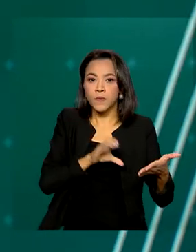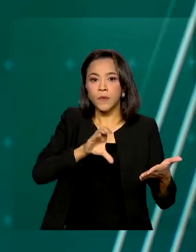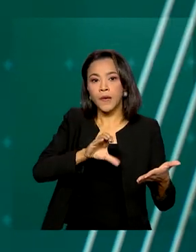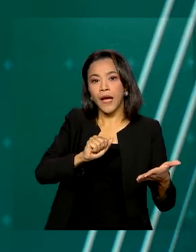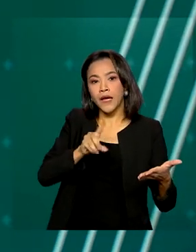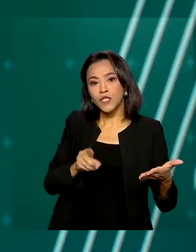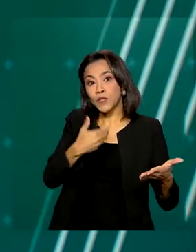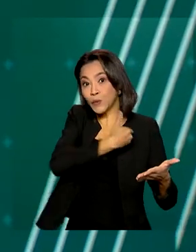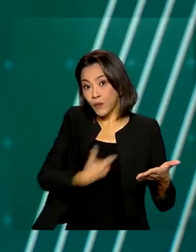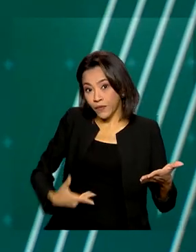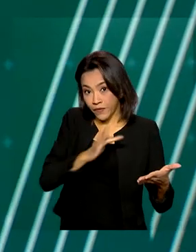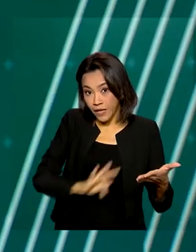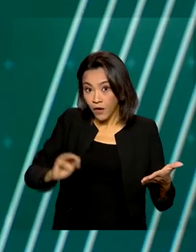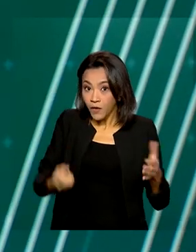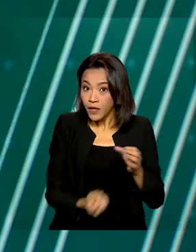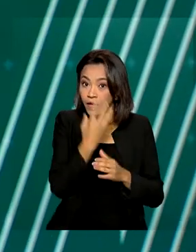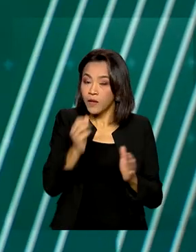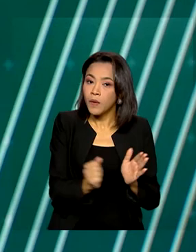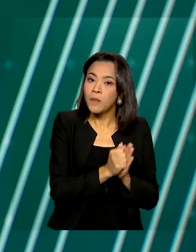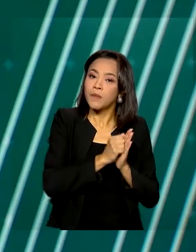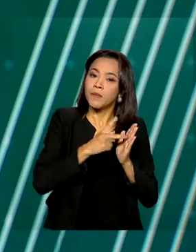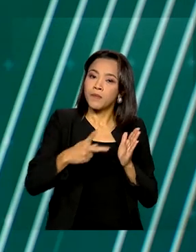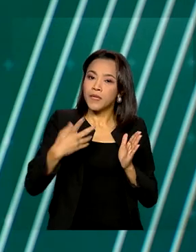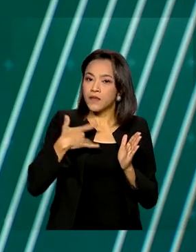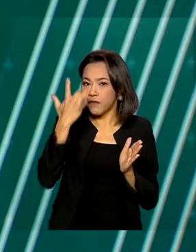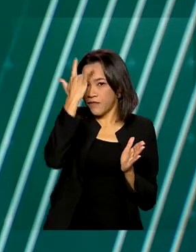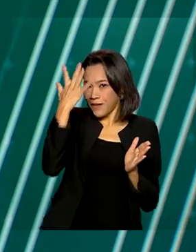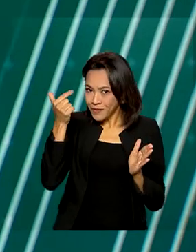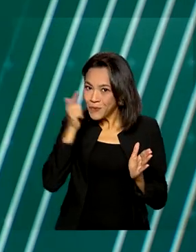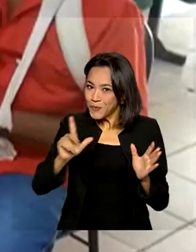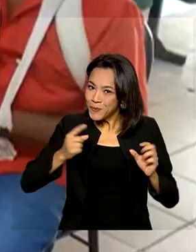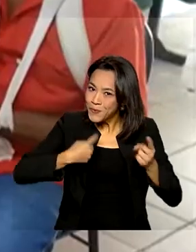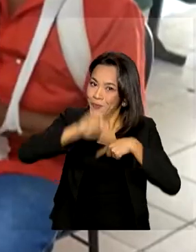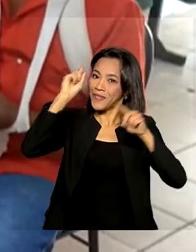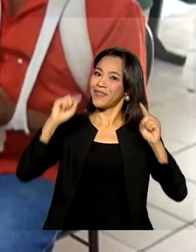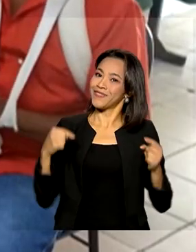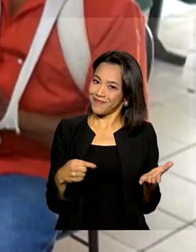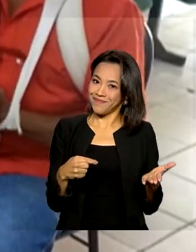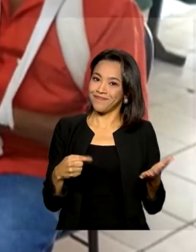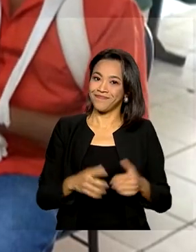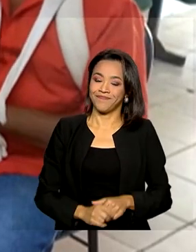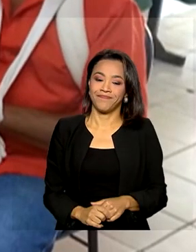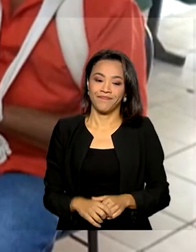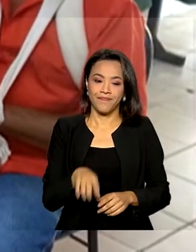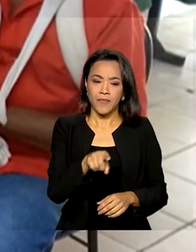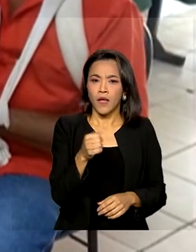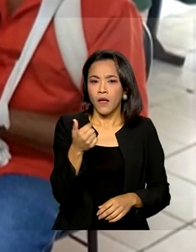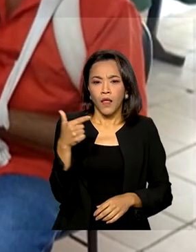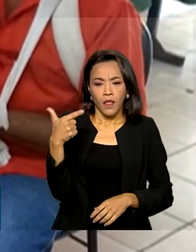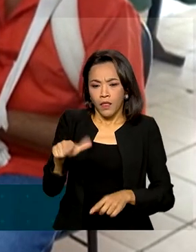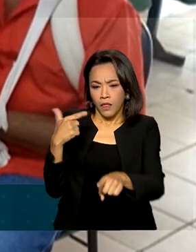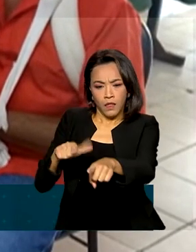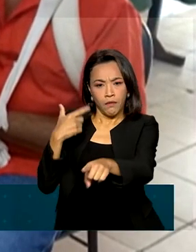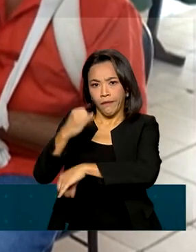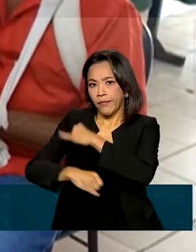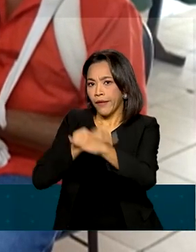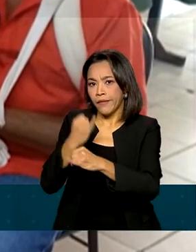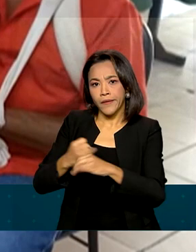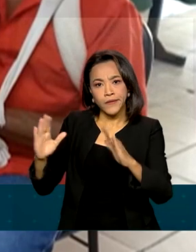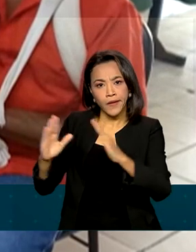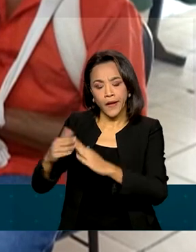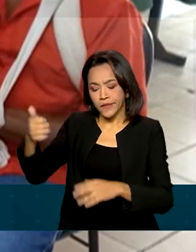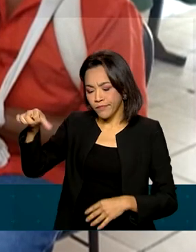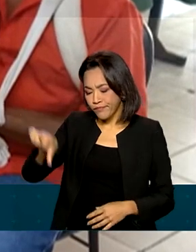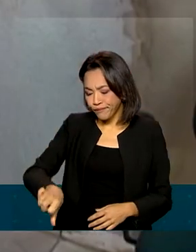aplicativo criado para facilitar esse processo deu certo sem internet em casa o jeito foi